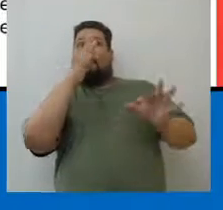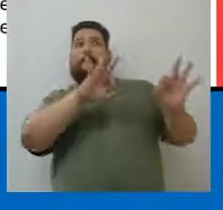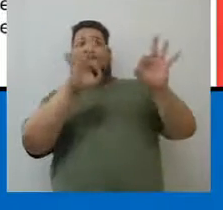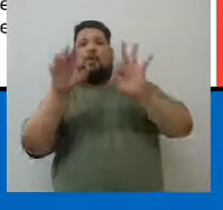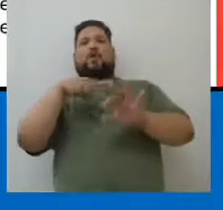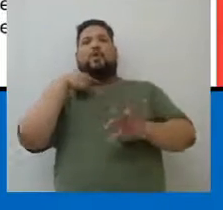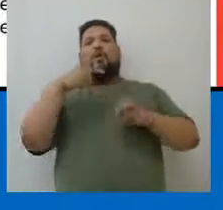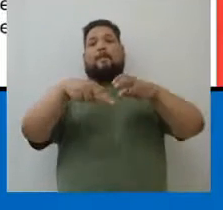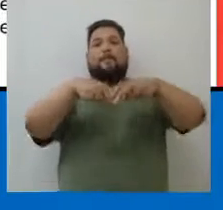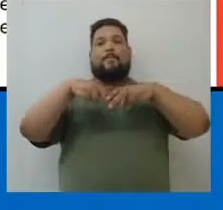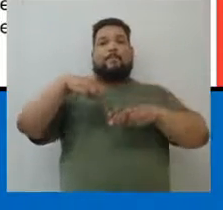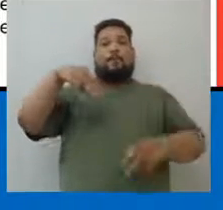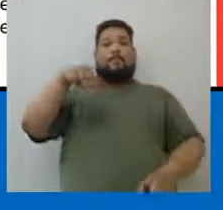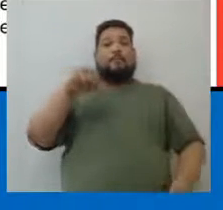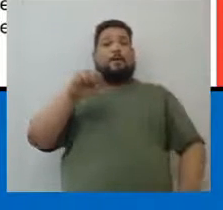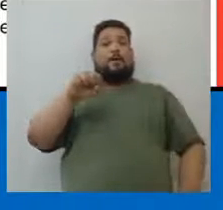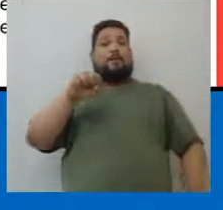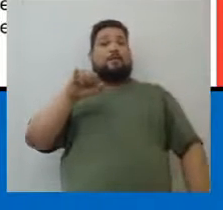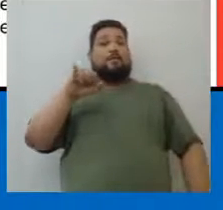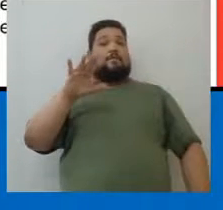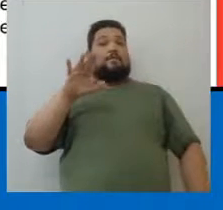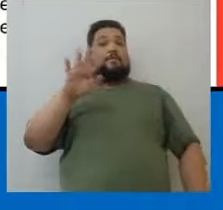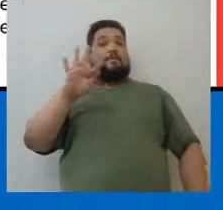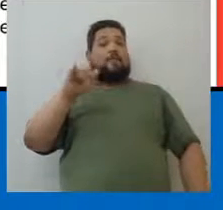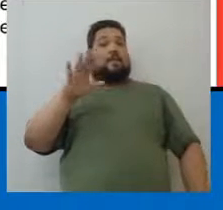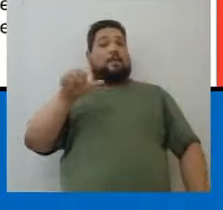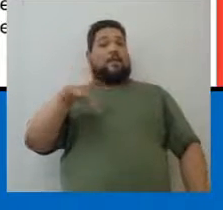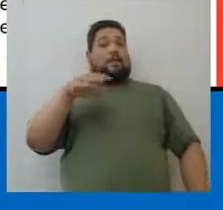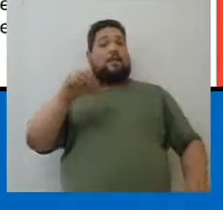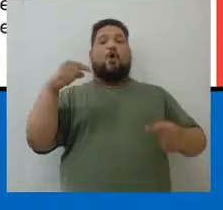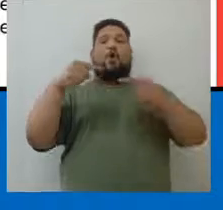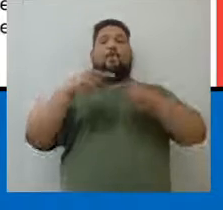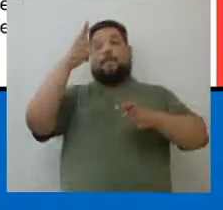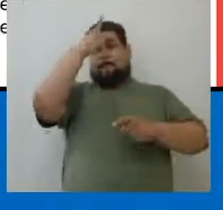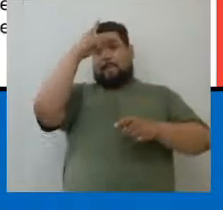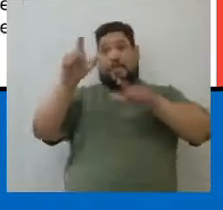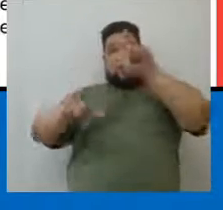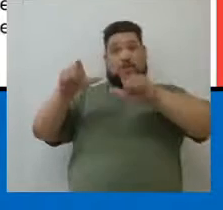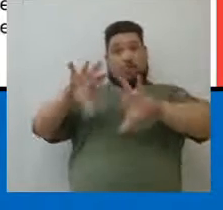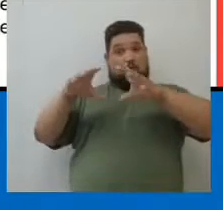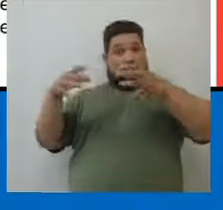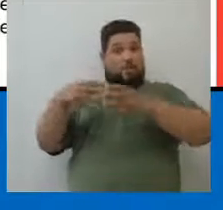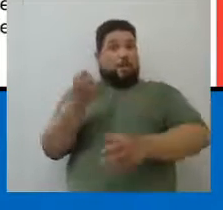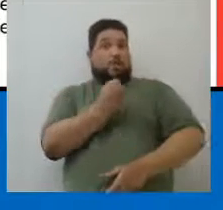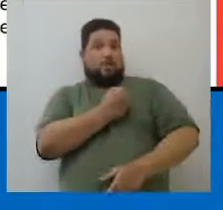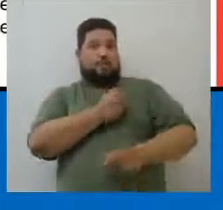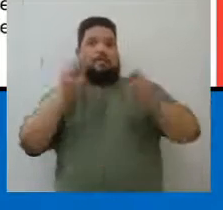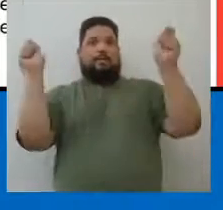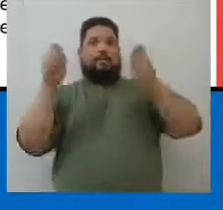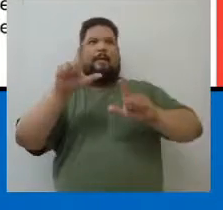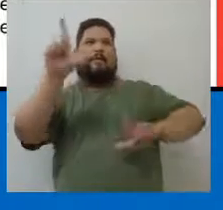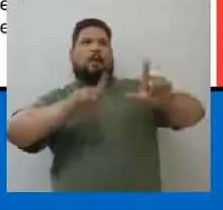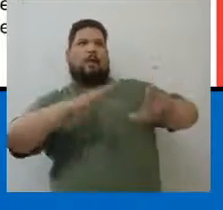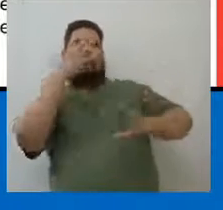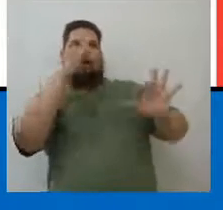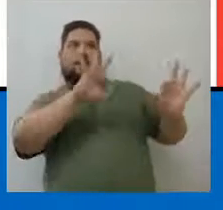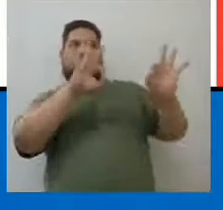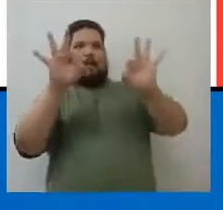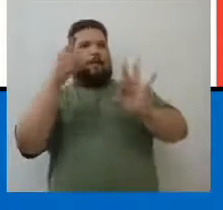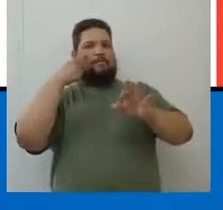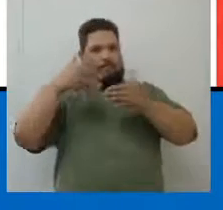está relacionada à quantidade de pessoas que conseguem assistir aquela TV. Tá? Então, é isso que acontece no sistema de massificação. Vamos